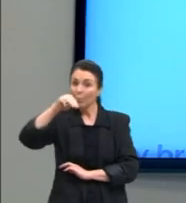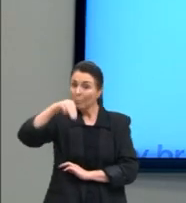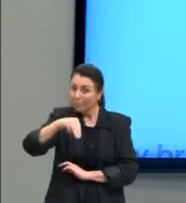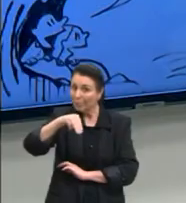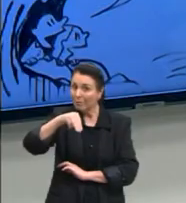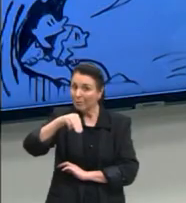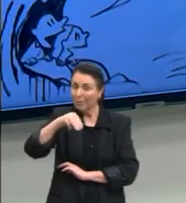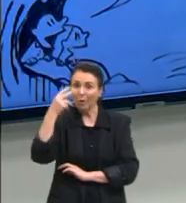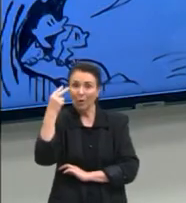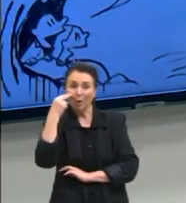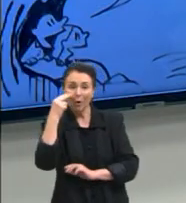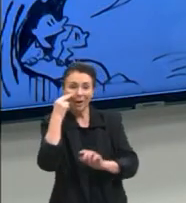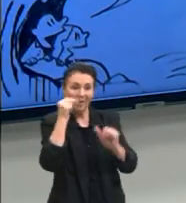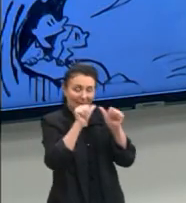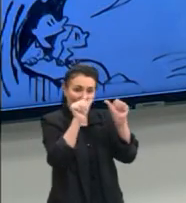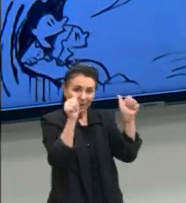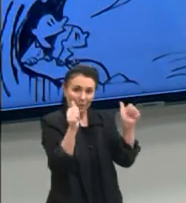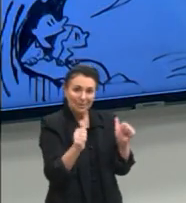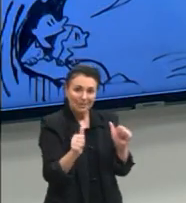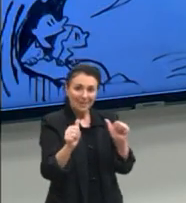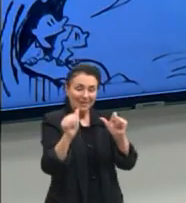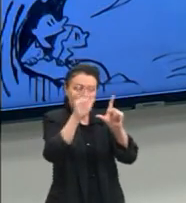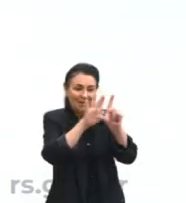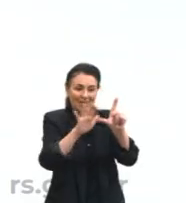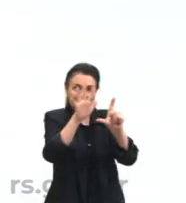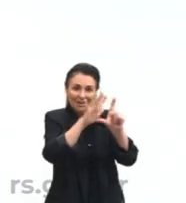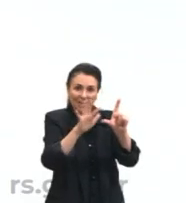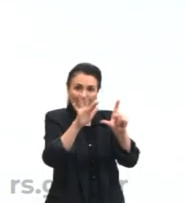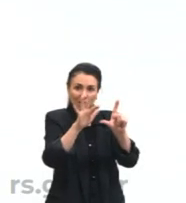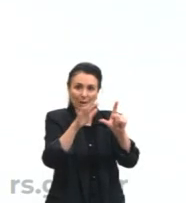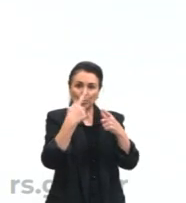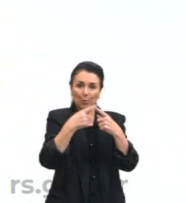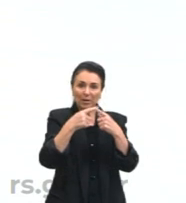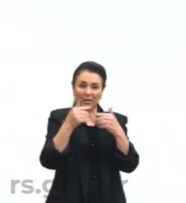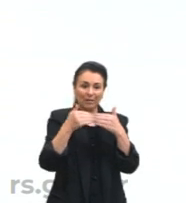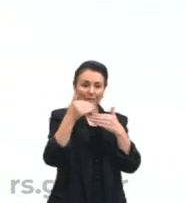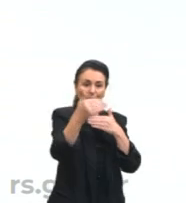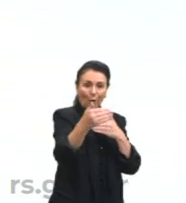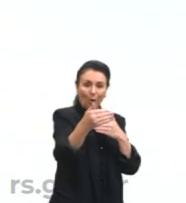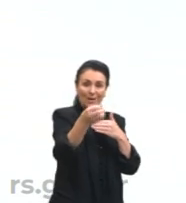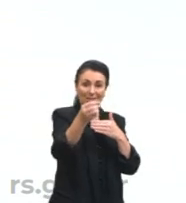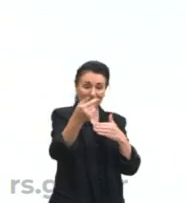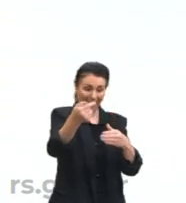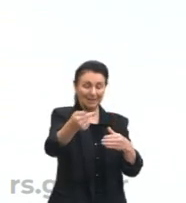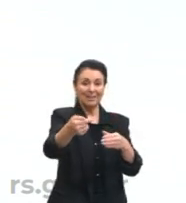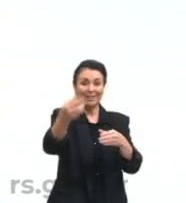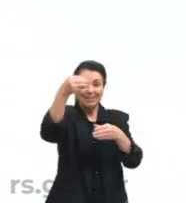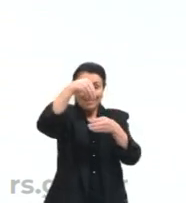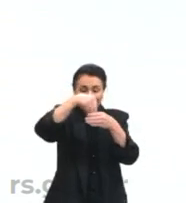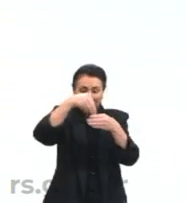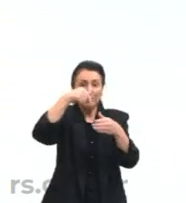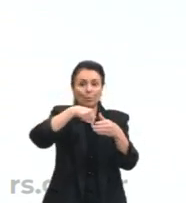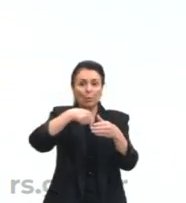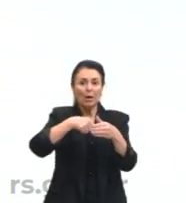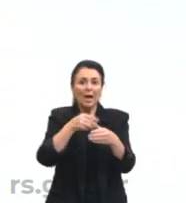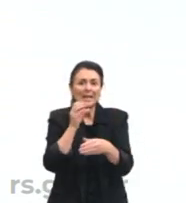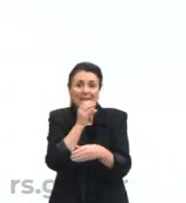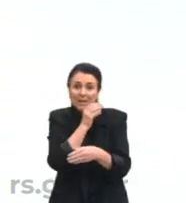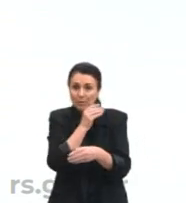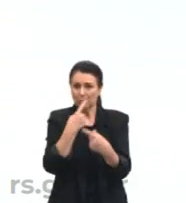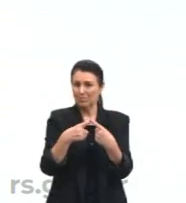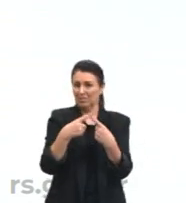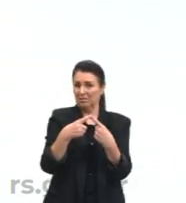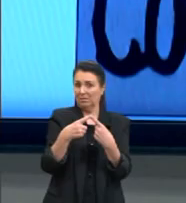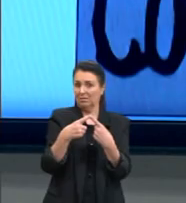fala né porque ficar aí fora aqui dentro é tão E se nós ficarmos também não conhecimento do senso comum